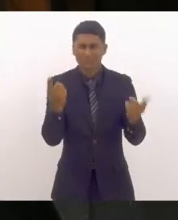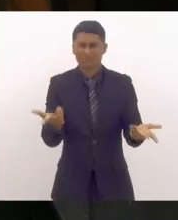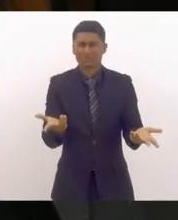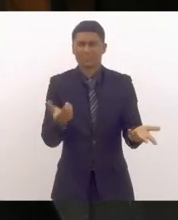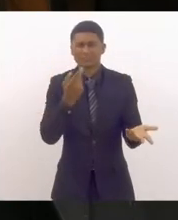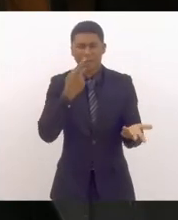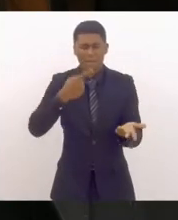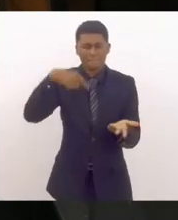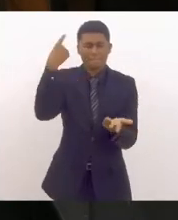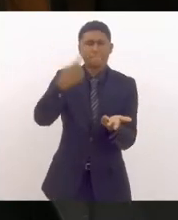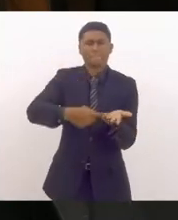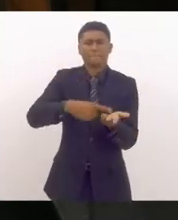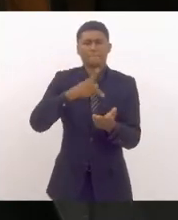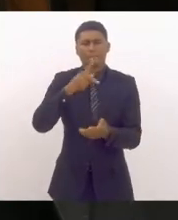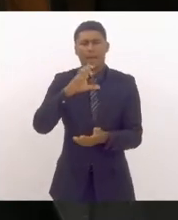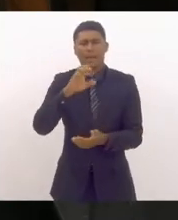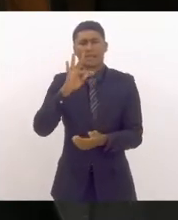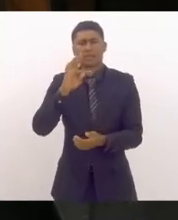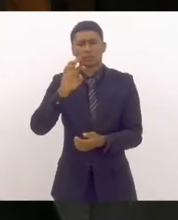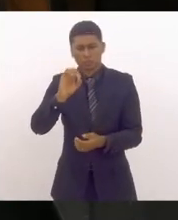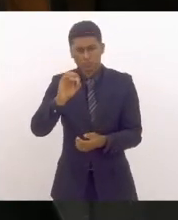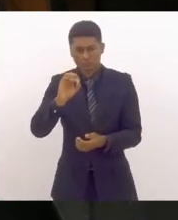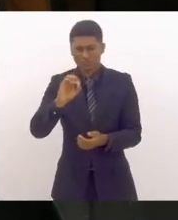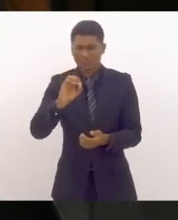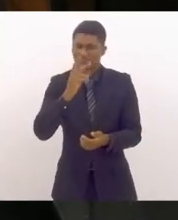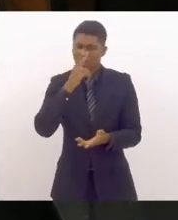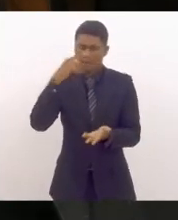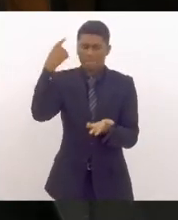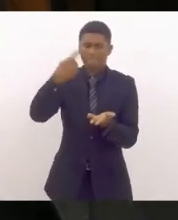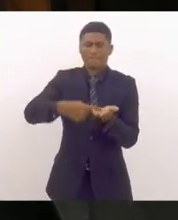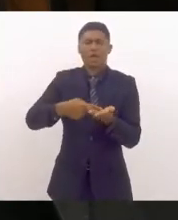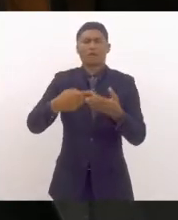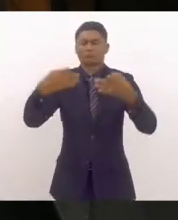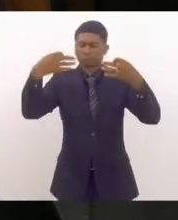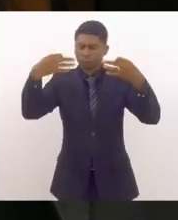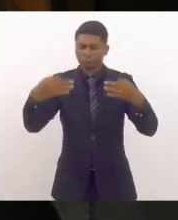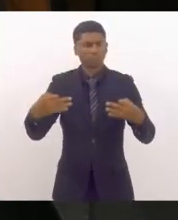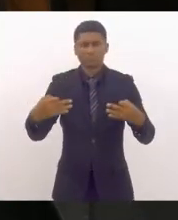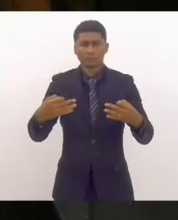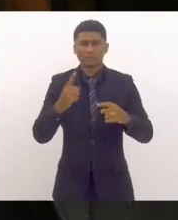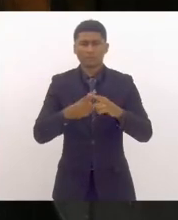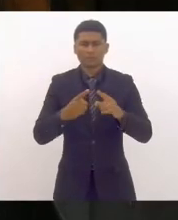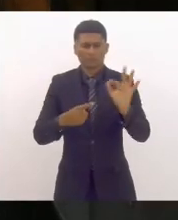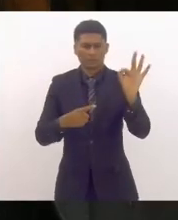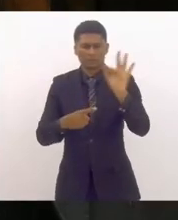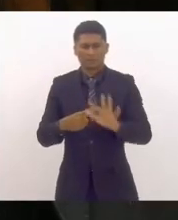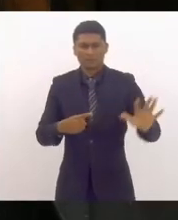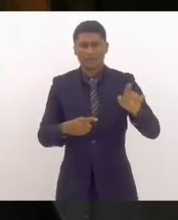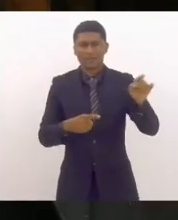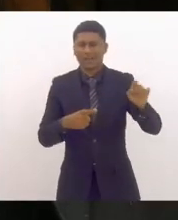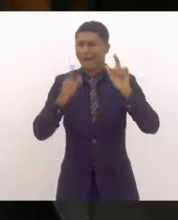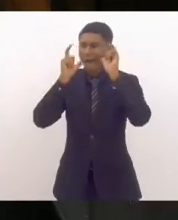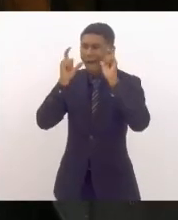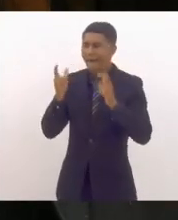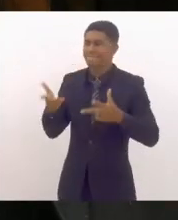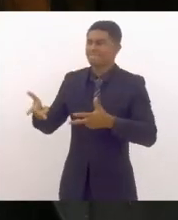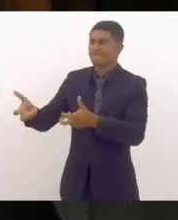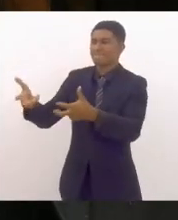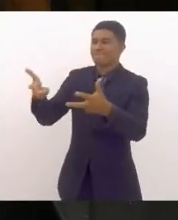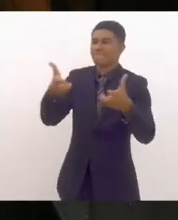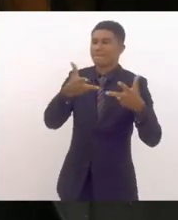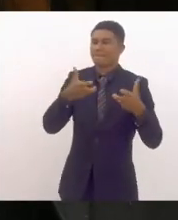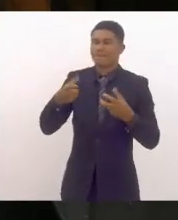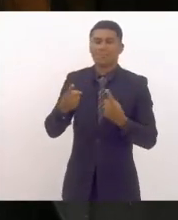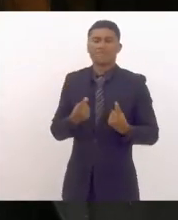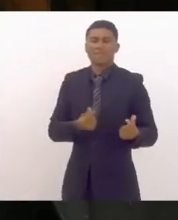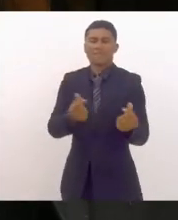usamos a expressão pacto que de pacto Não há nada a união é devoradora de arrecadação geradora